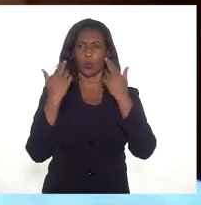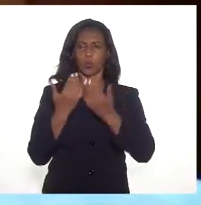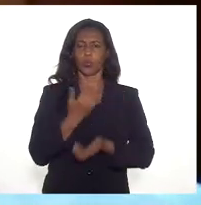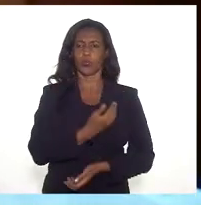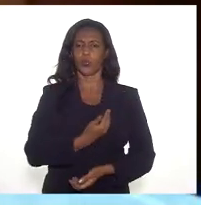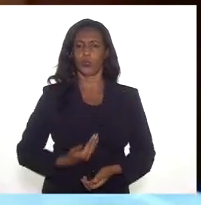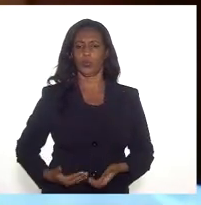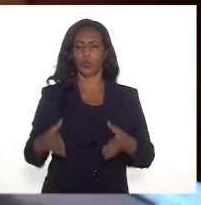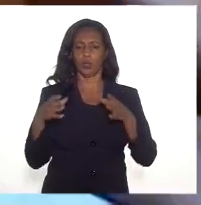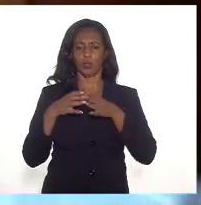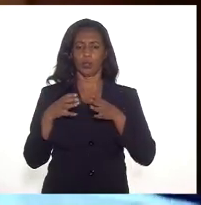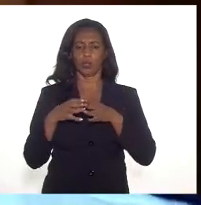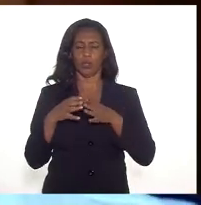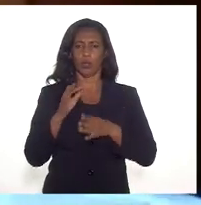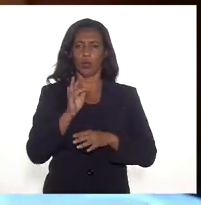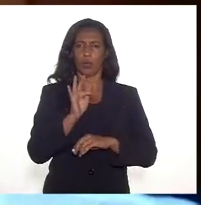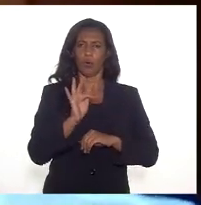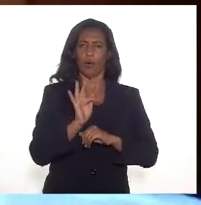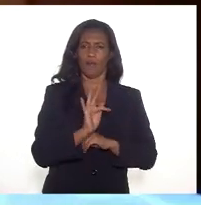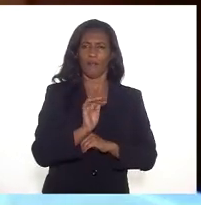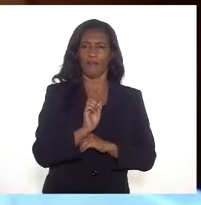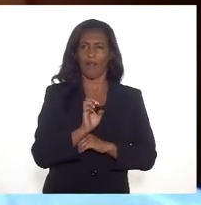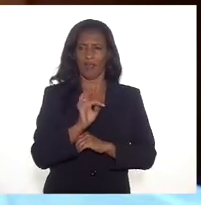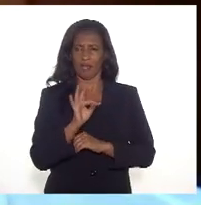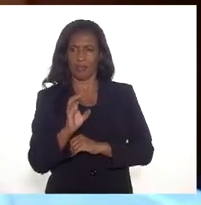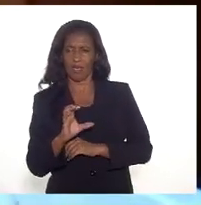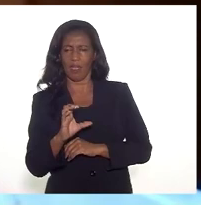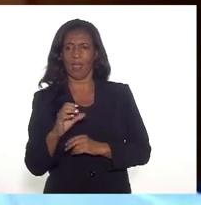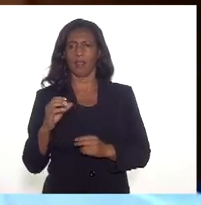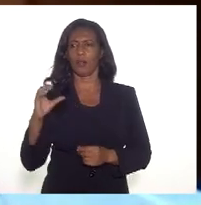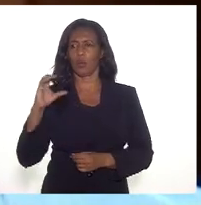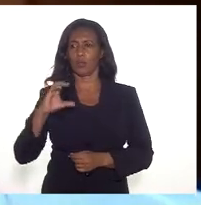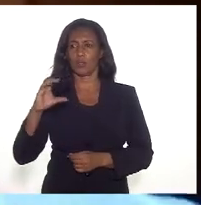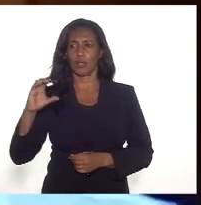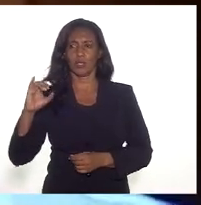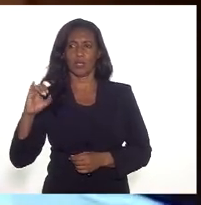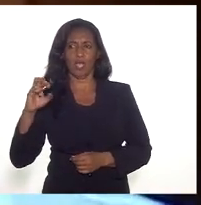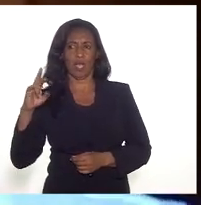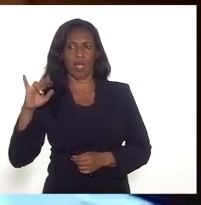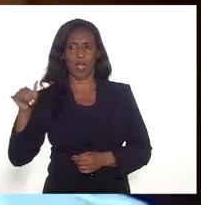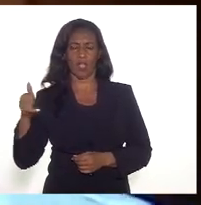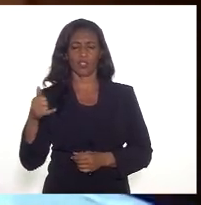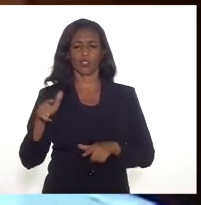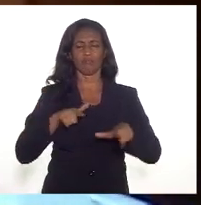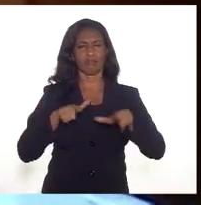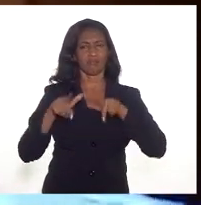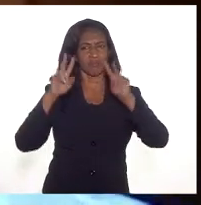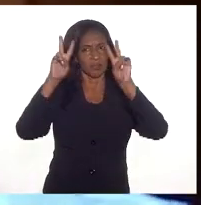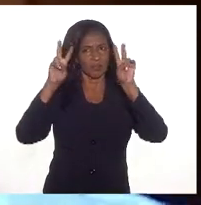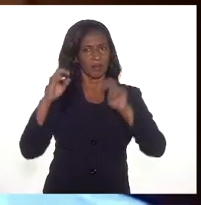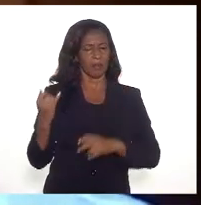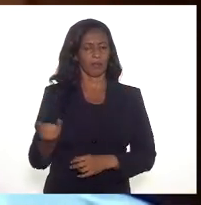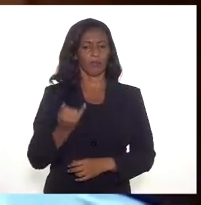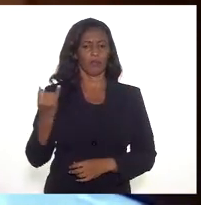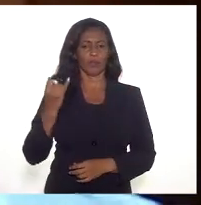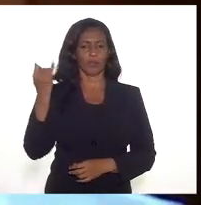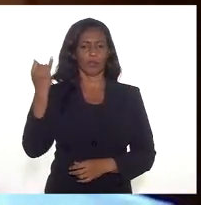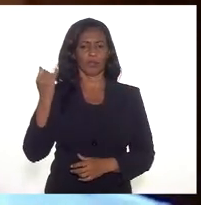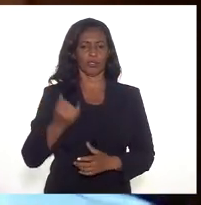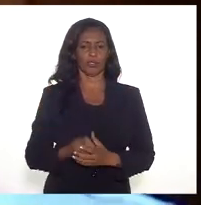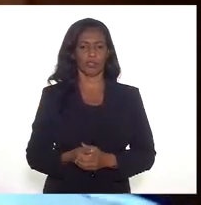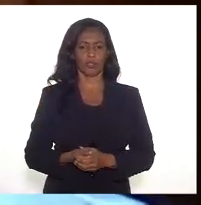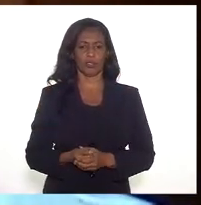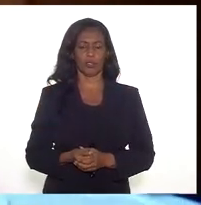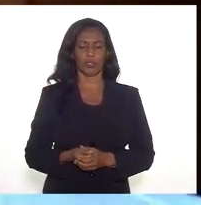conjuntas com a FAETEC, com a Fundação CCERGE, trabalhou um tema importante, que era a possibilidade de